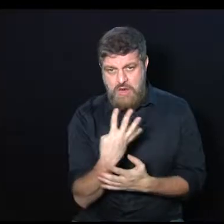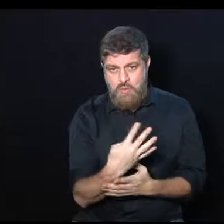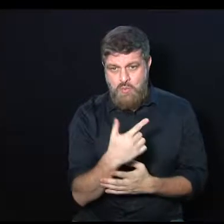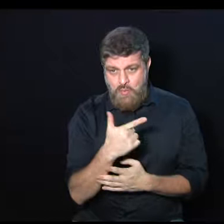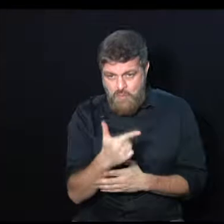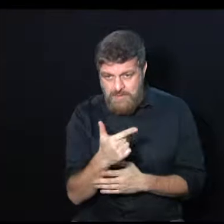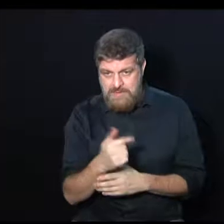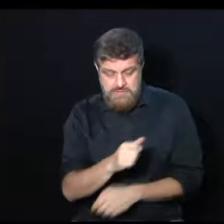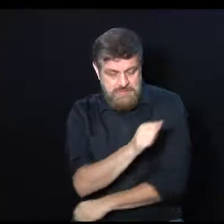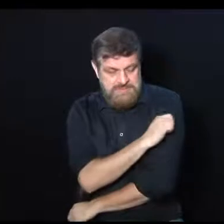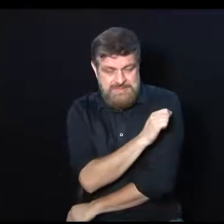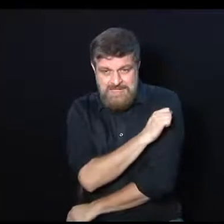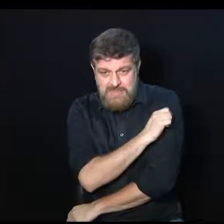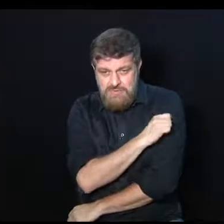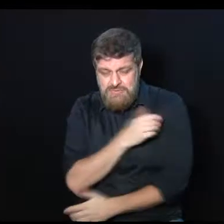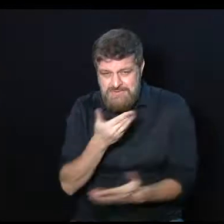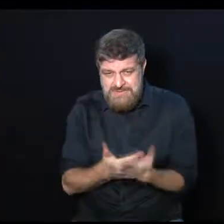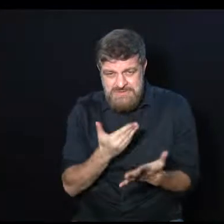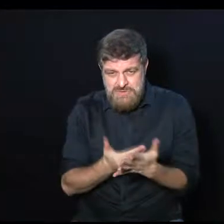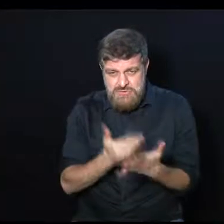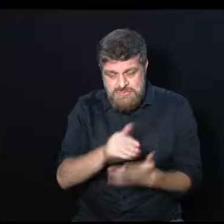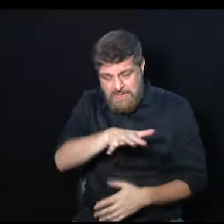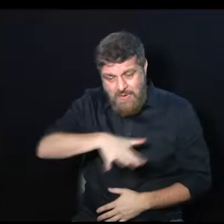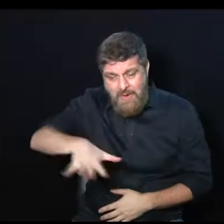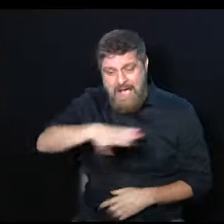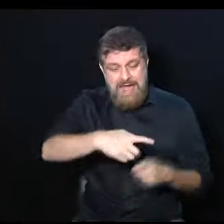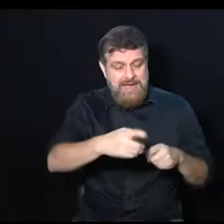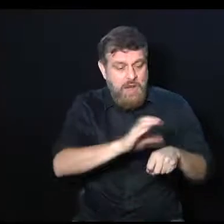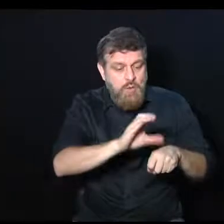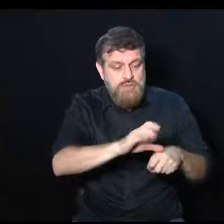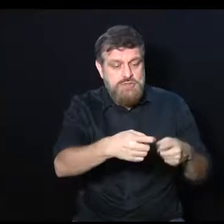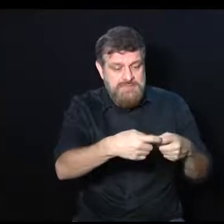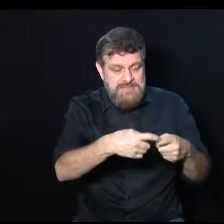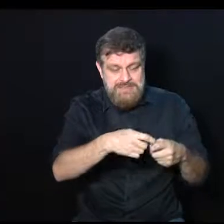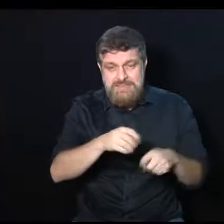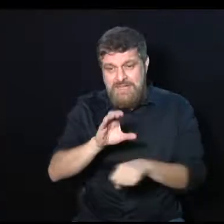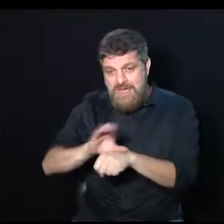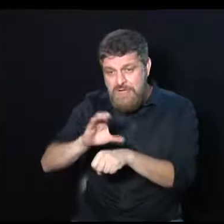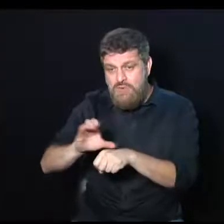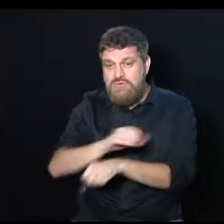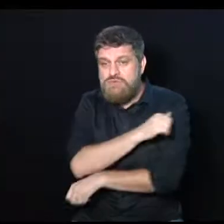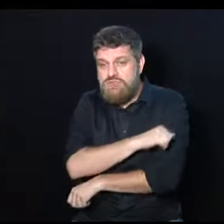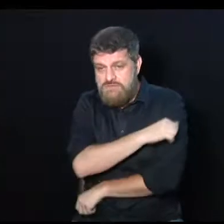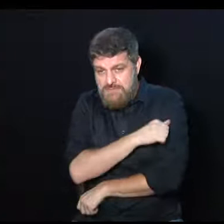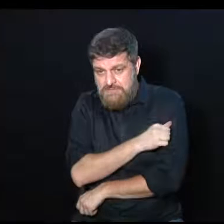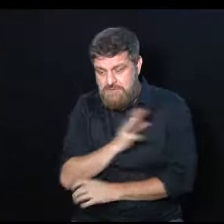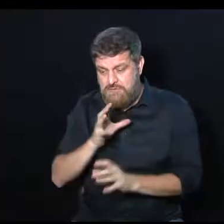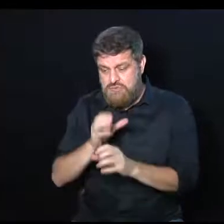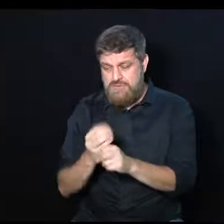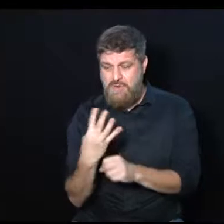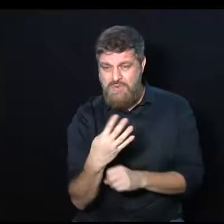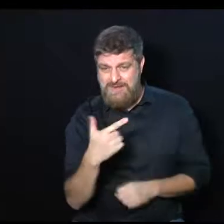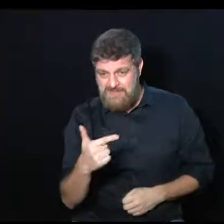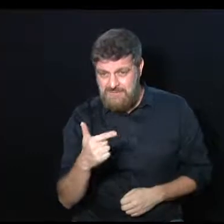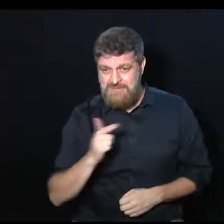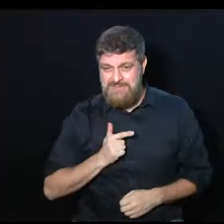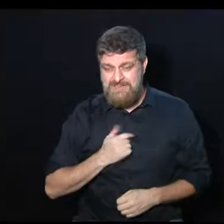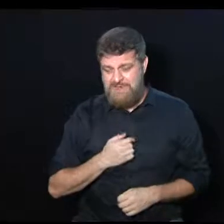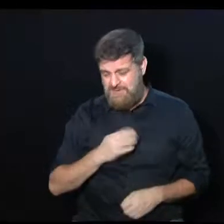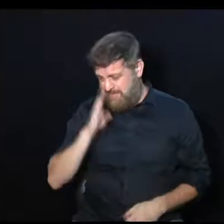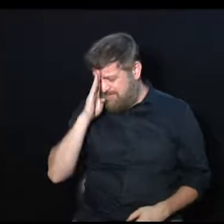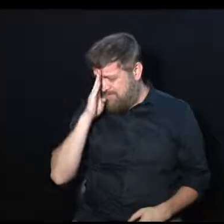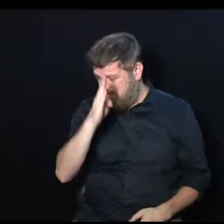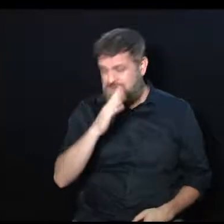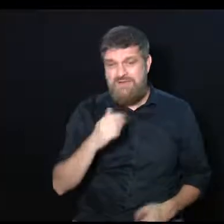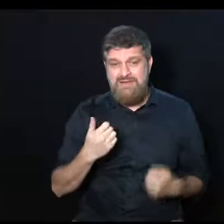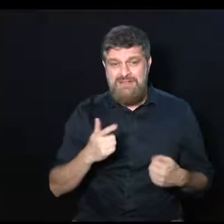medicina e enfermagem, que são a grande força de trabalho que a gente tem hoje. O ideal seria a gente ter médicos contratados